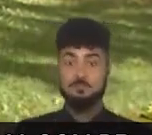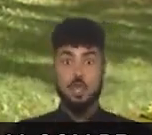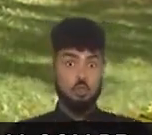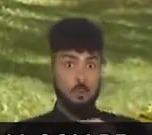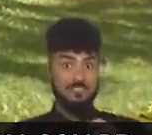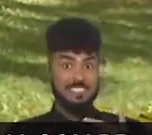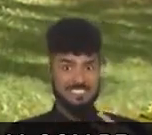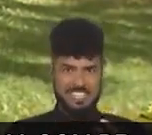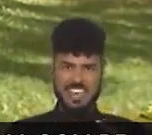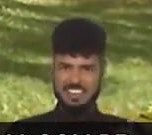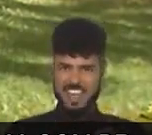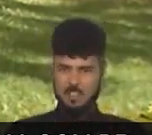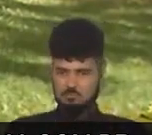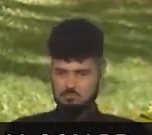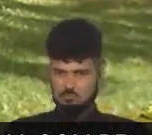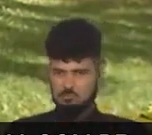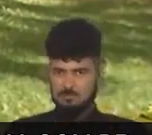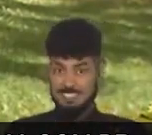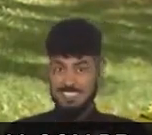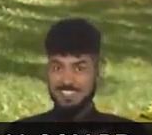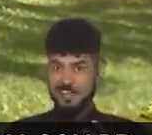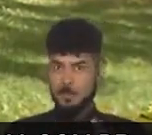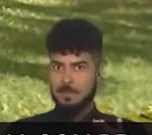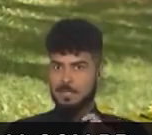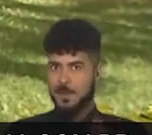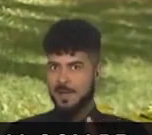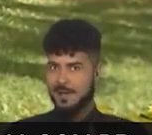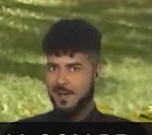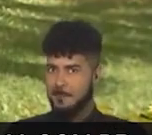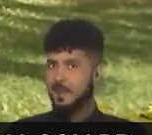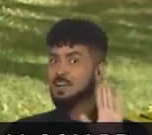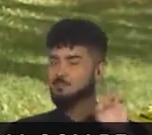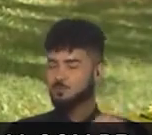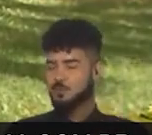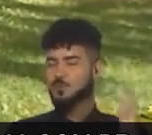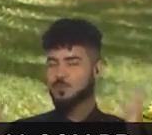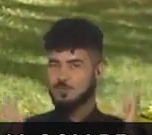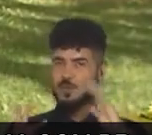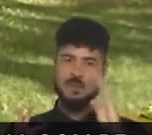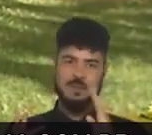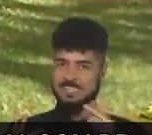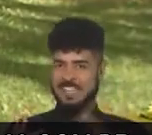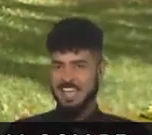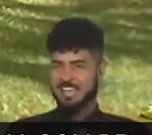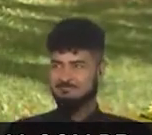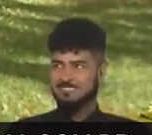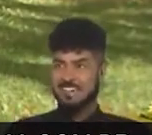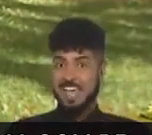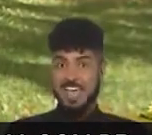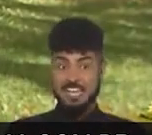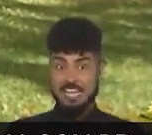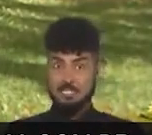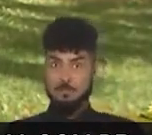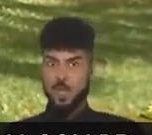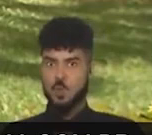devem injetar mais de 74 bilhões de reais no turismo brasileiro, um crescimento de quase